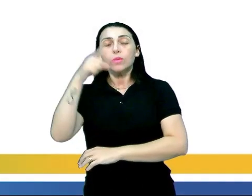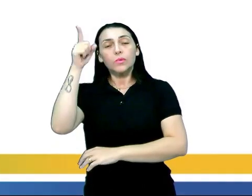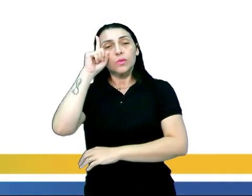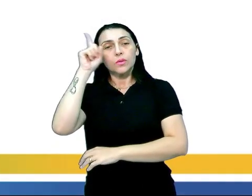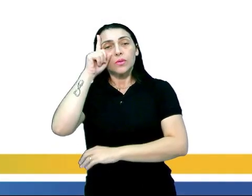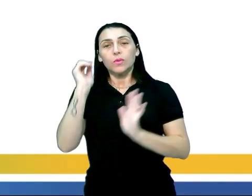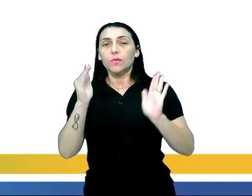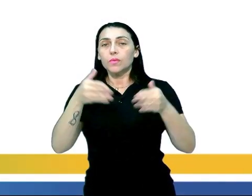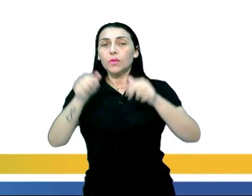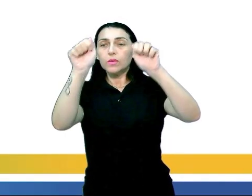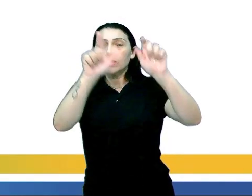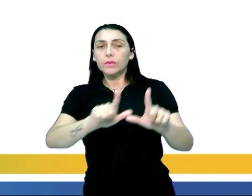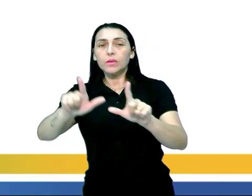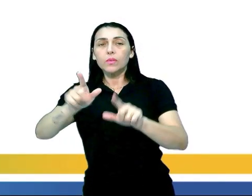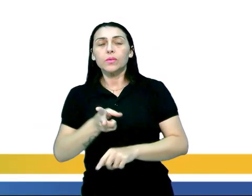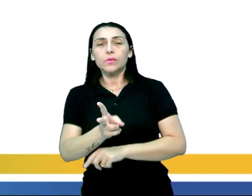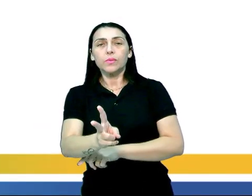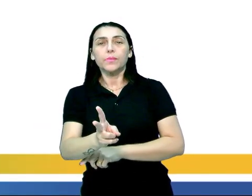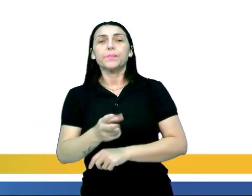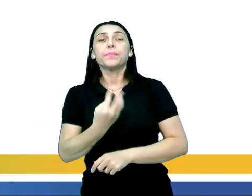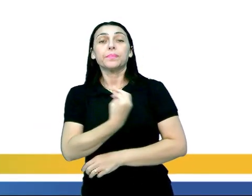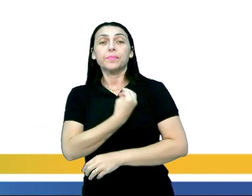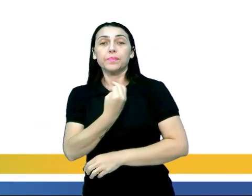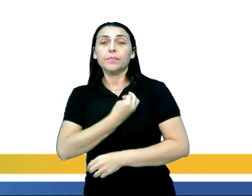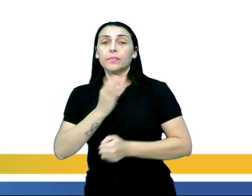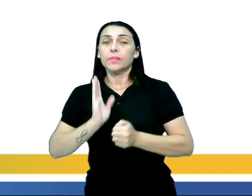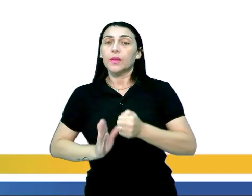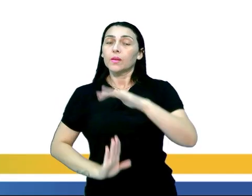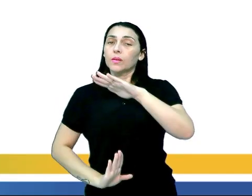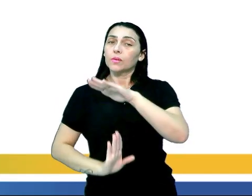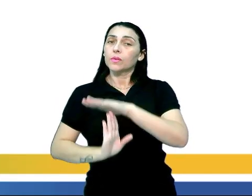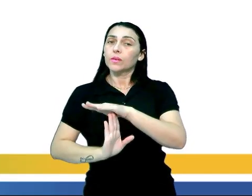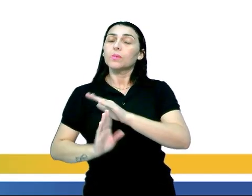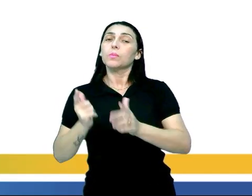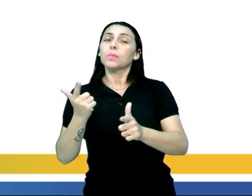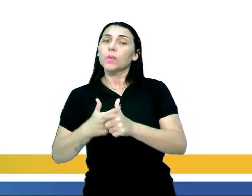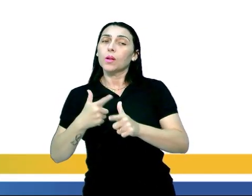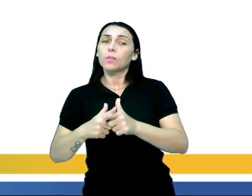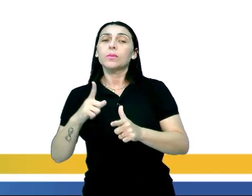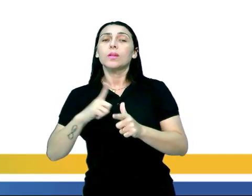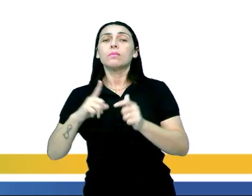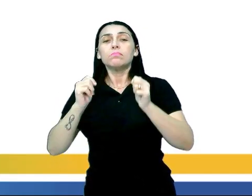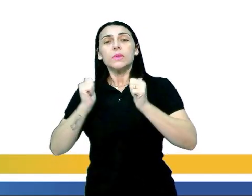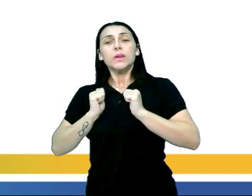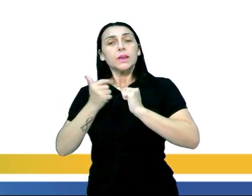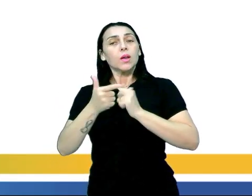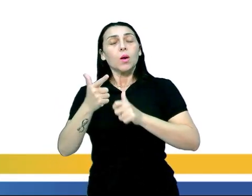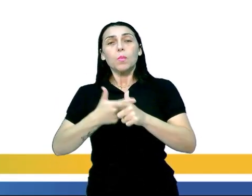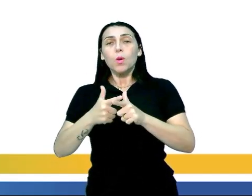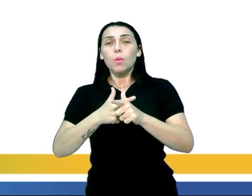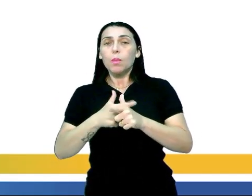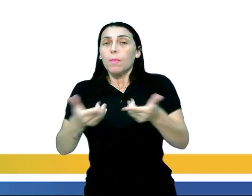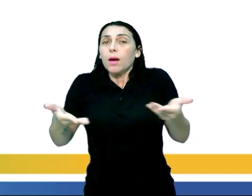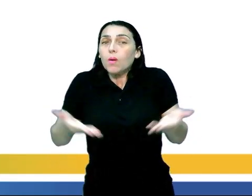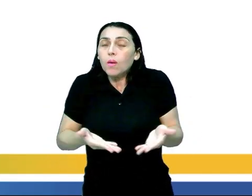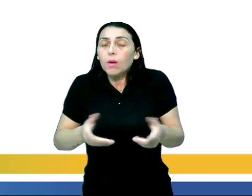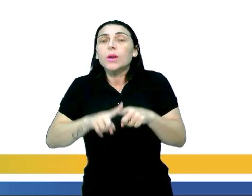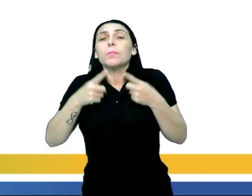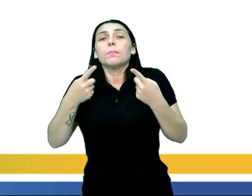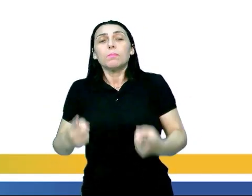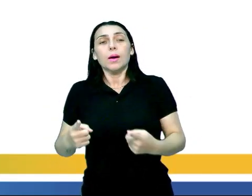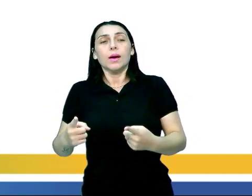Então, foca na tela que a gente vai continuar. Ó, a vida moderna e seus dilemas. O sedentarismo não é um problema recente, mas